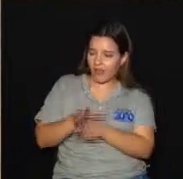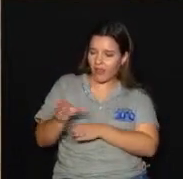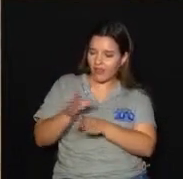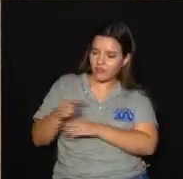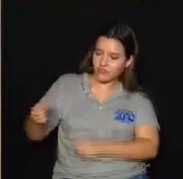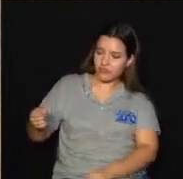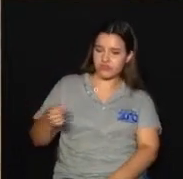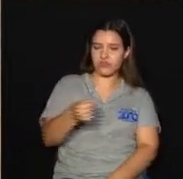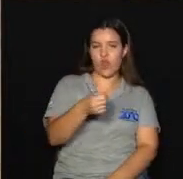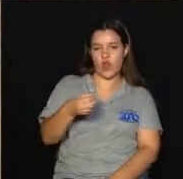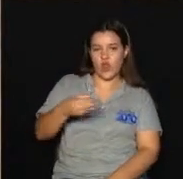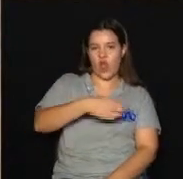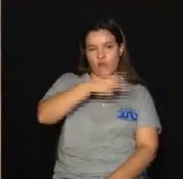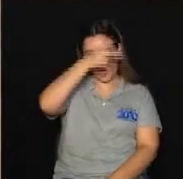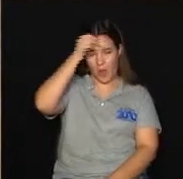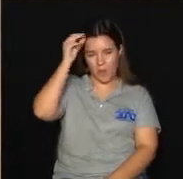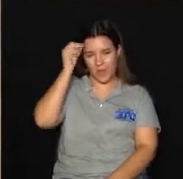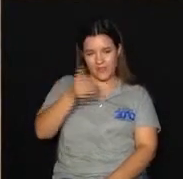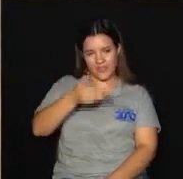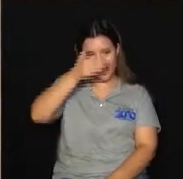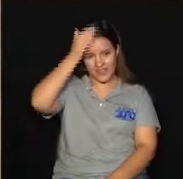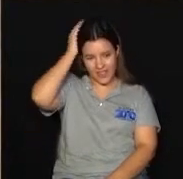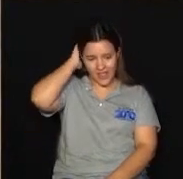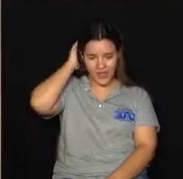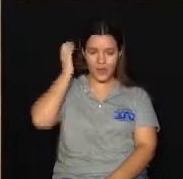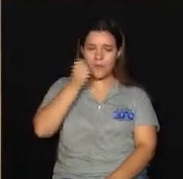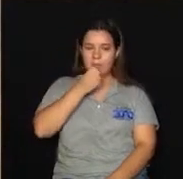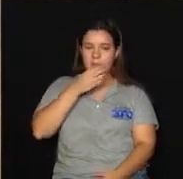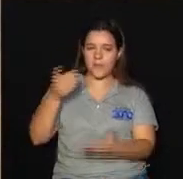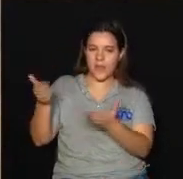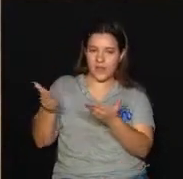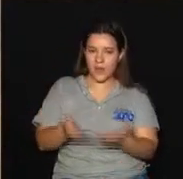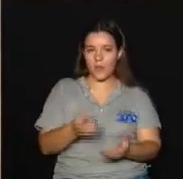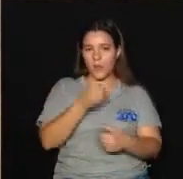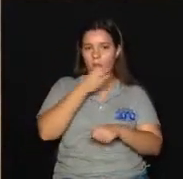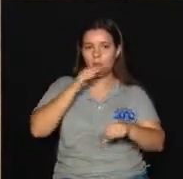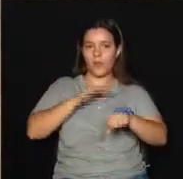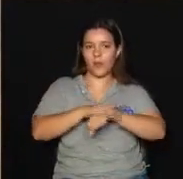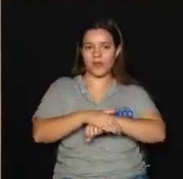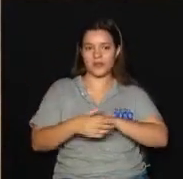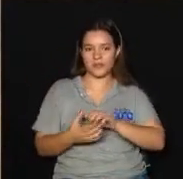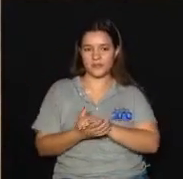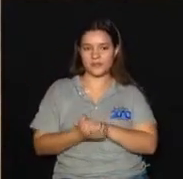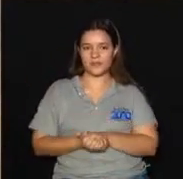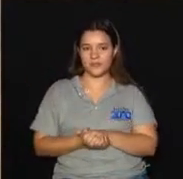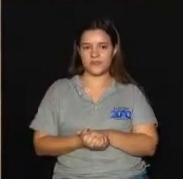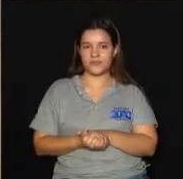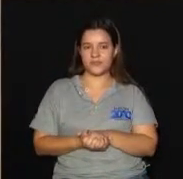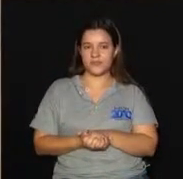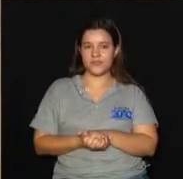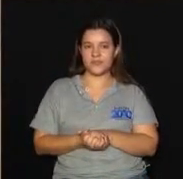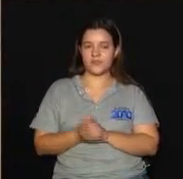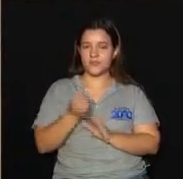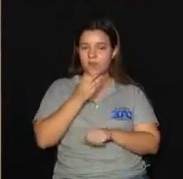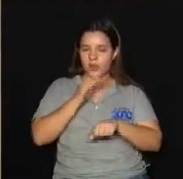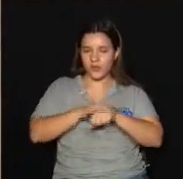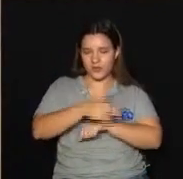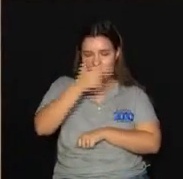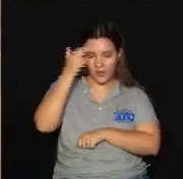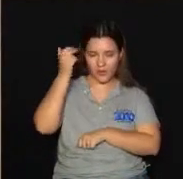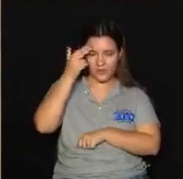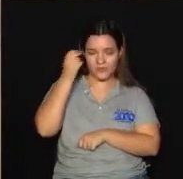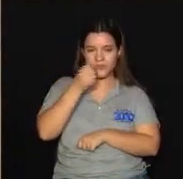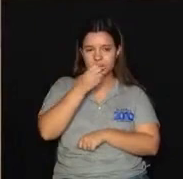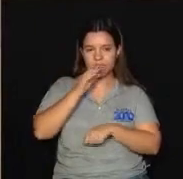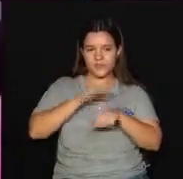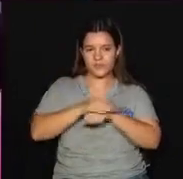chefe máximo do Executivo. Seja bem-vindo e boa noite. Boa noite, Gabriel. Boa noite a